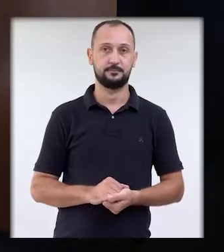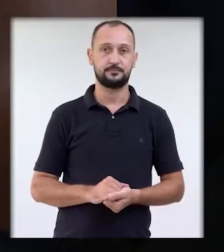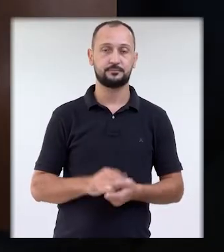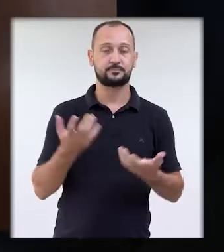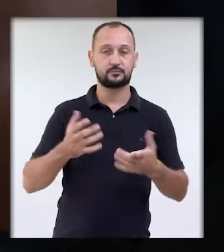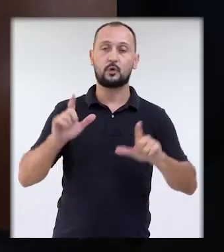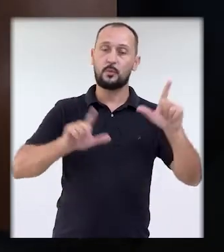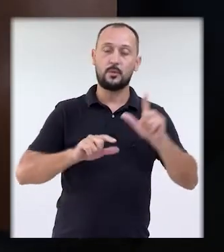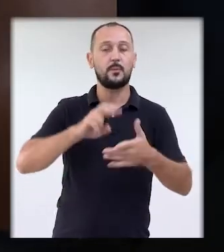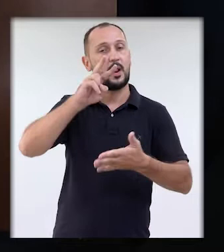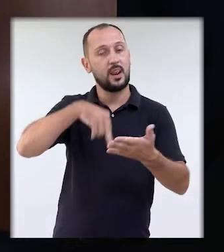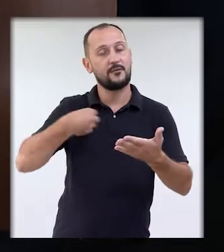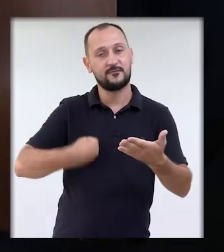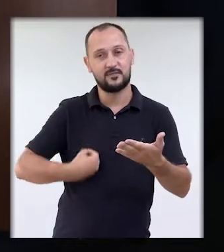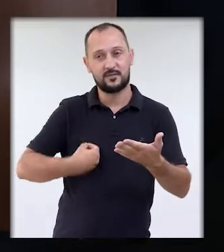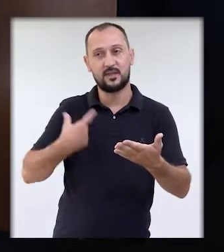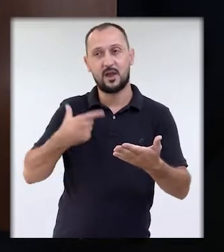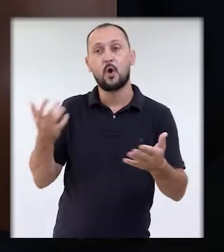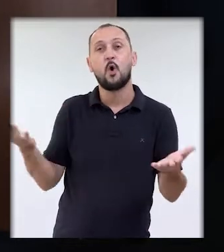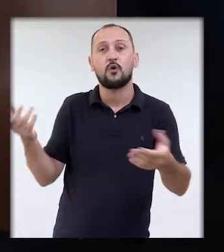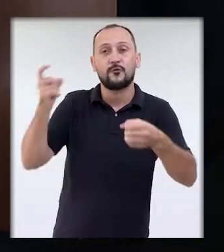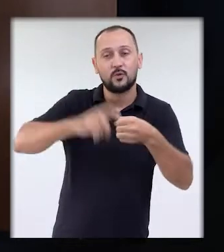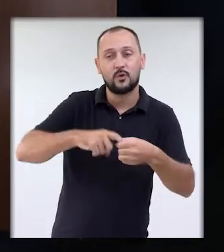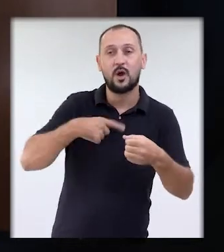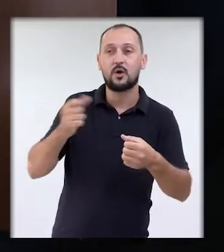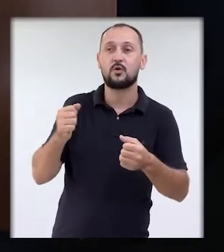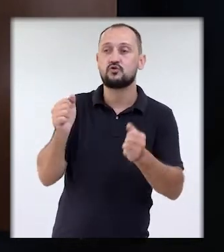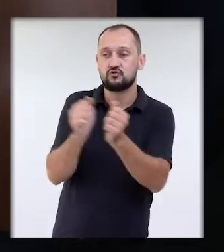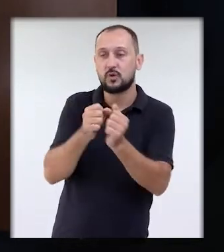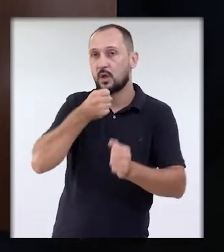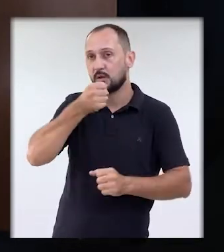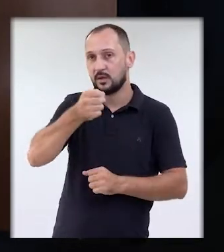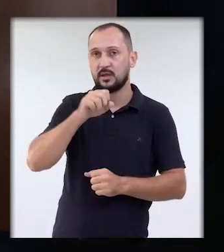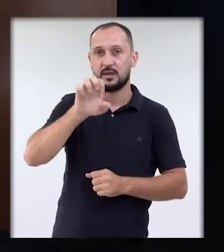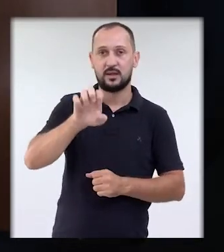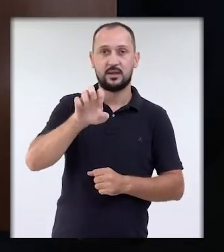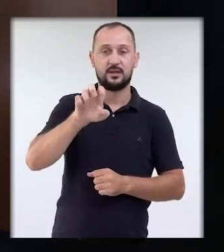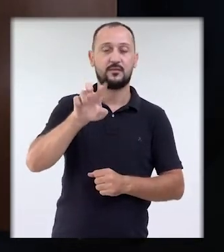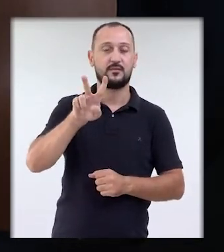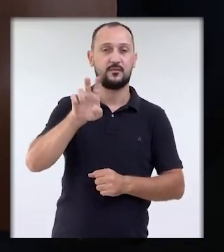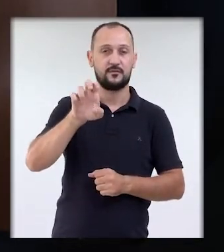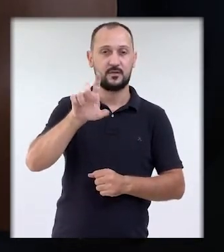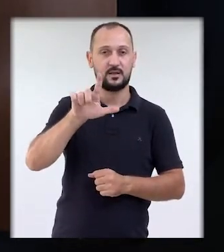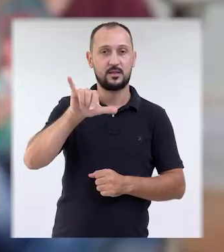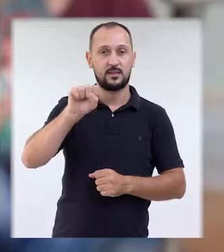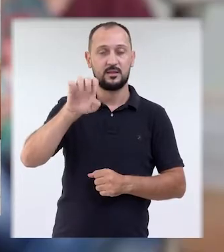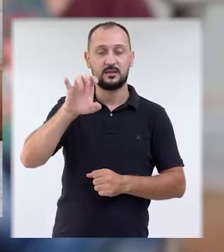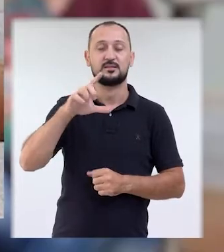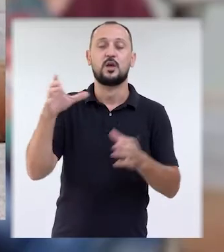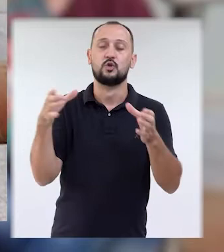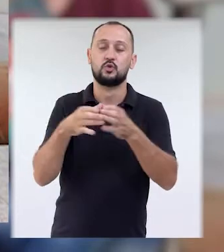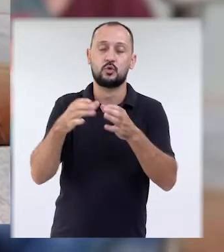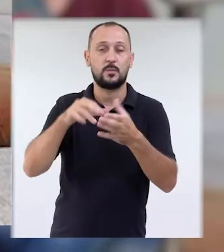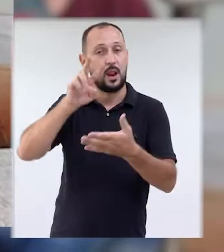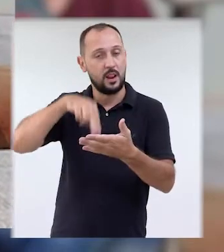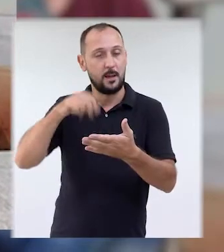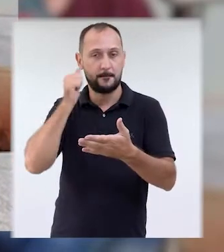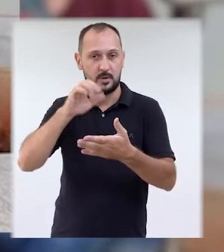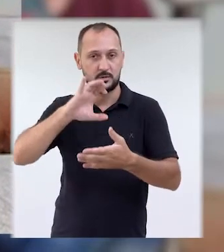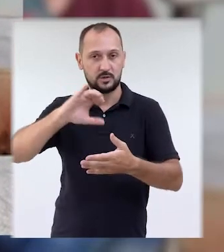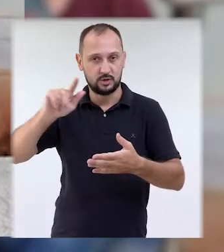O Ler é Viver está de volta e hoje eu conto com a participação da jornalista Evelise Couto, mediadora do grupo Leia